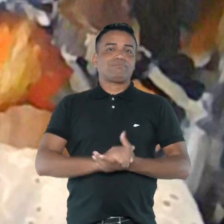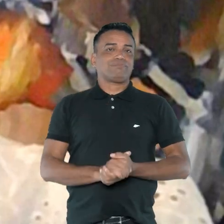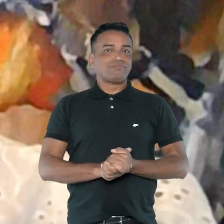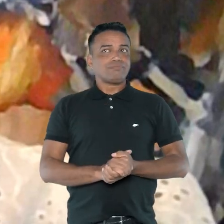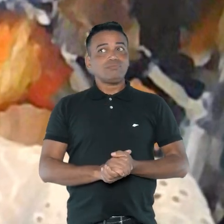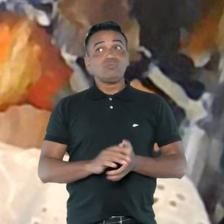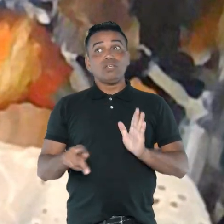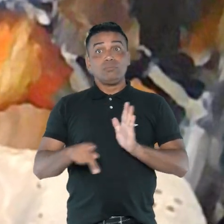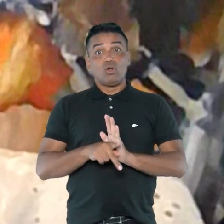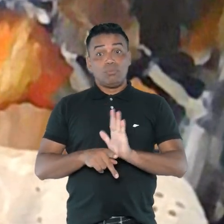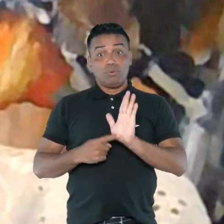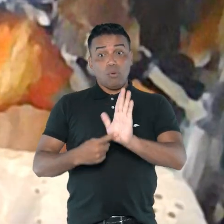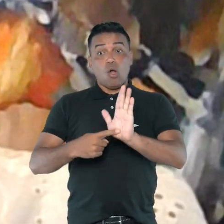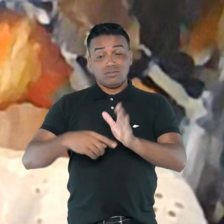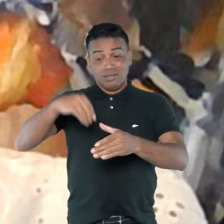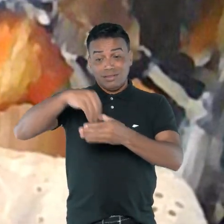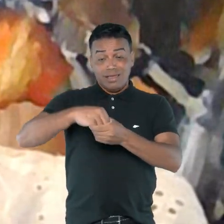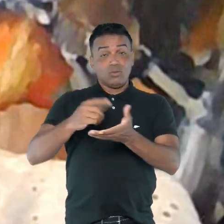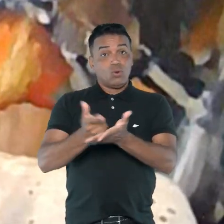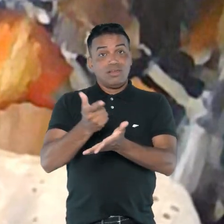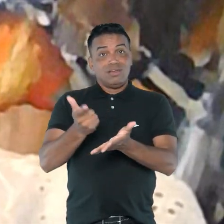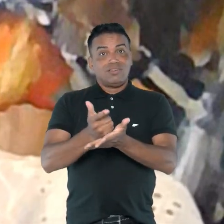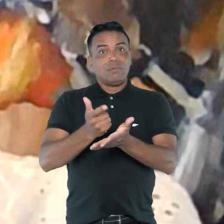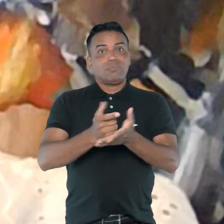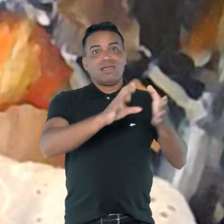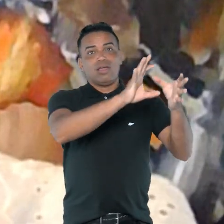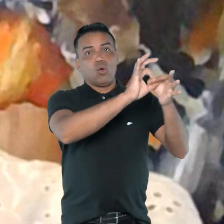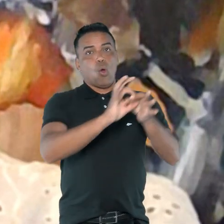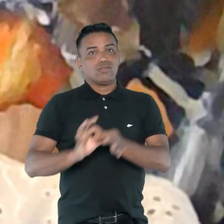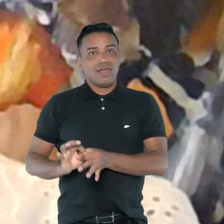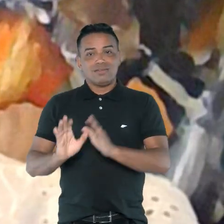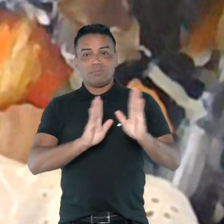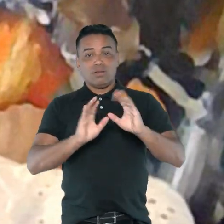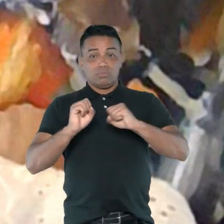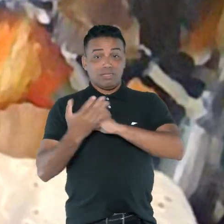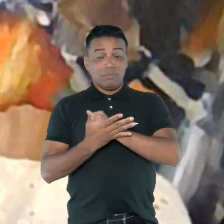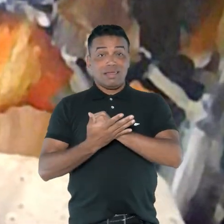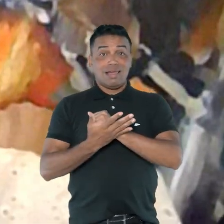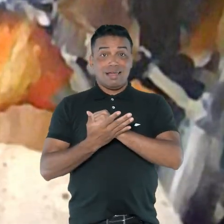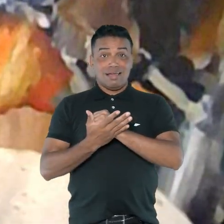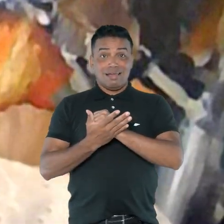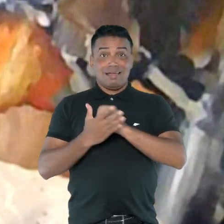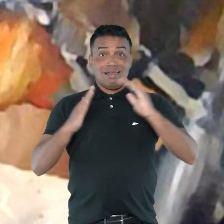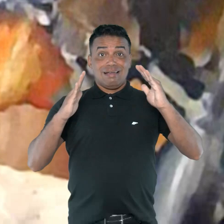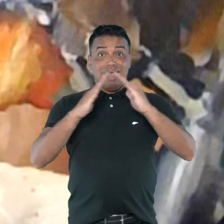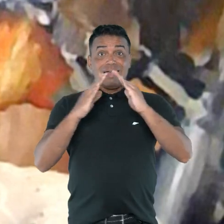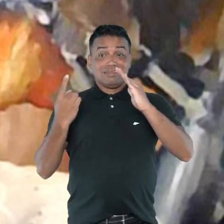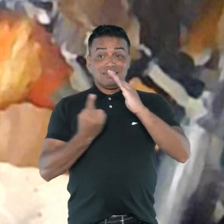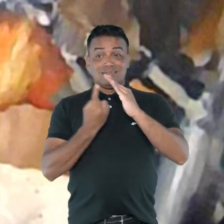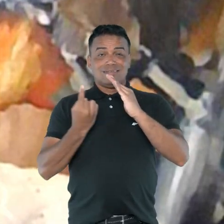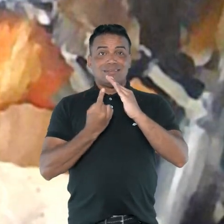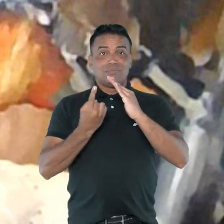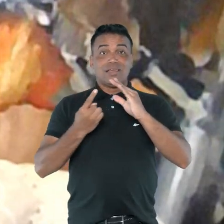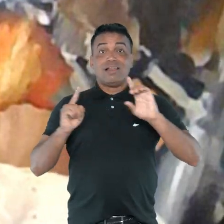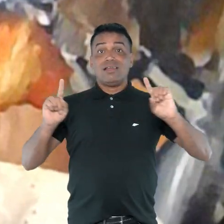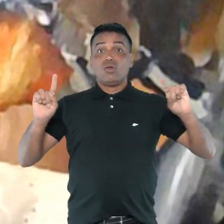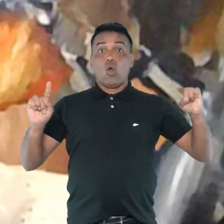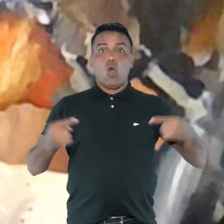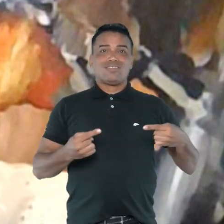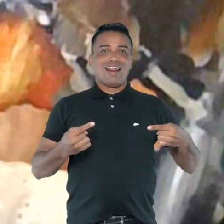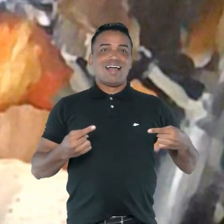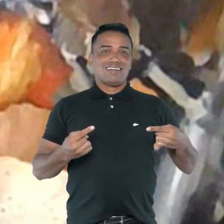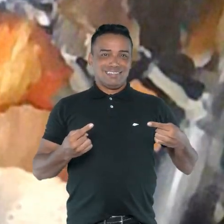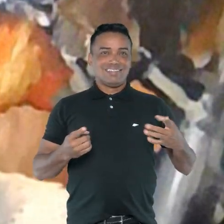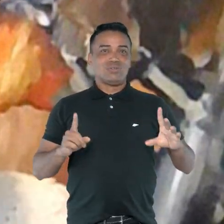fica só fica exposto no livro também, porque tem esse contexto de isolamento e porque ele está em contraste com as outras mulheres, porque se ele